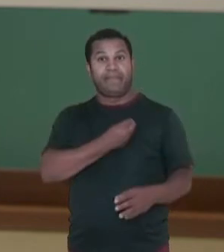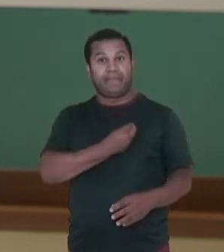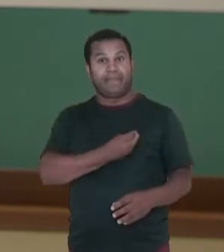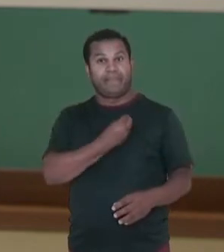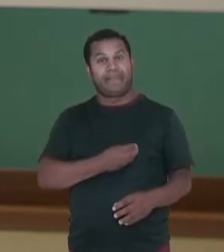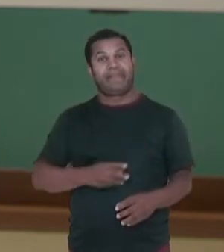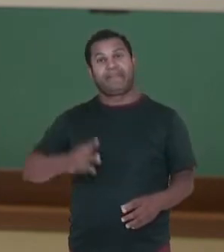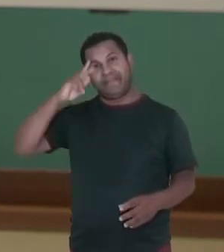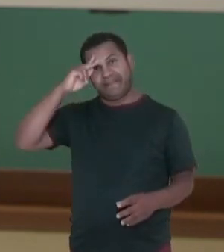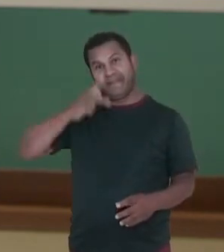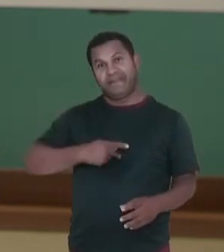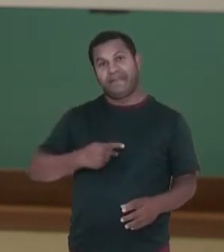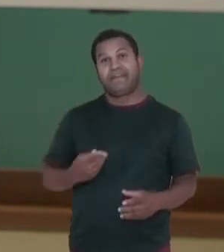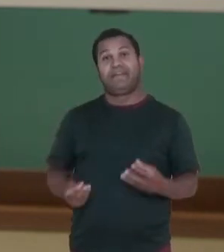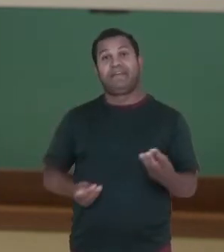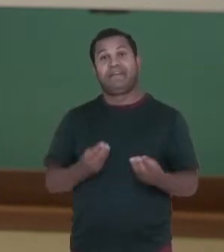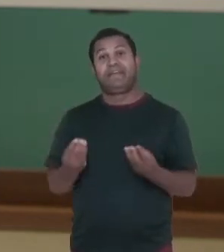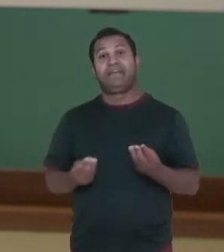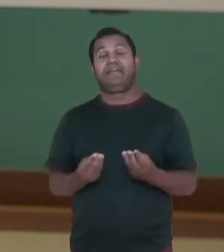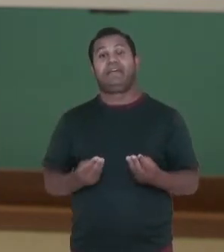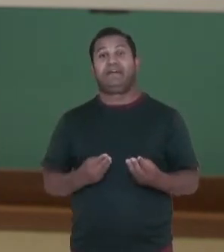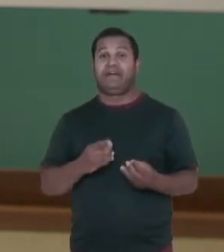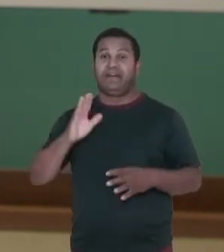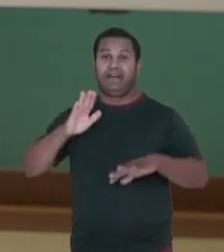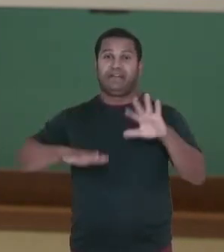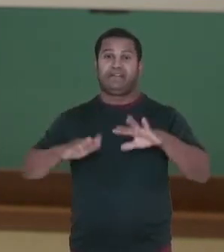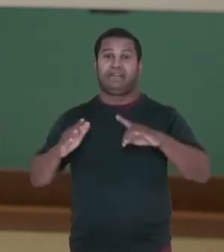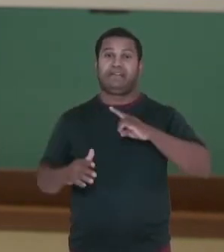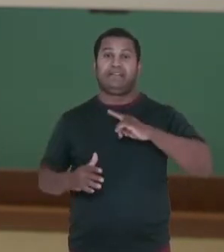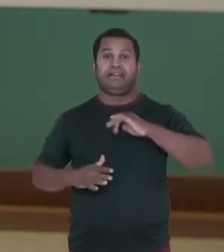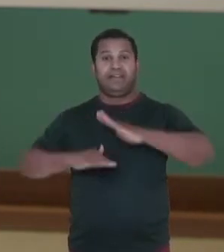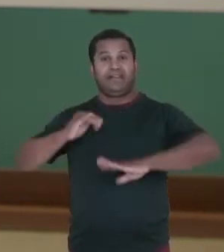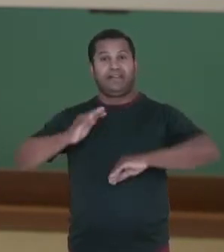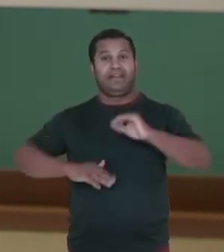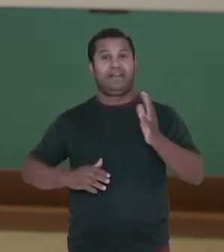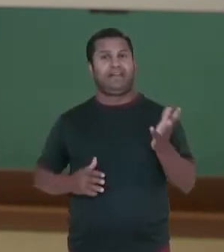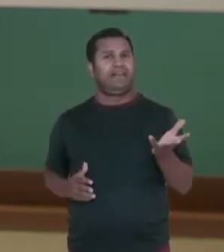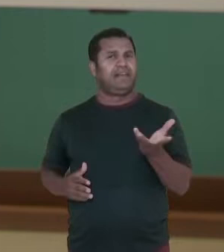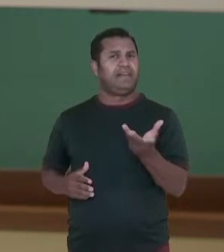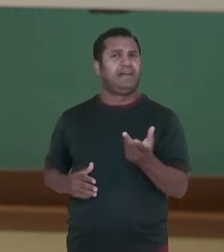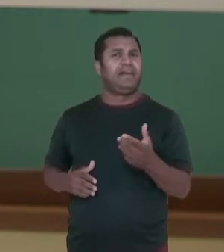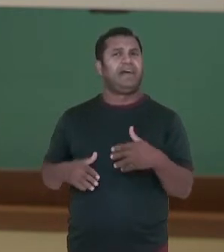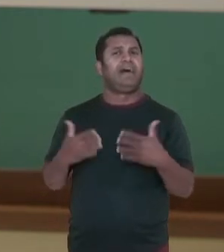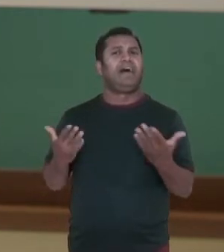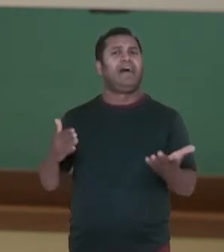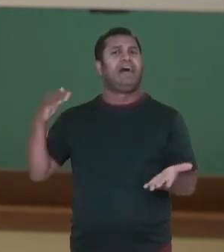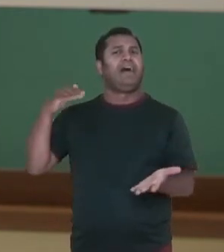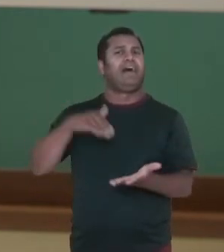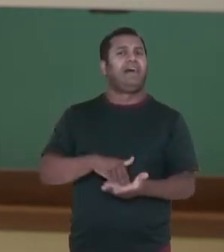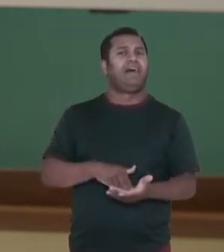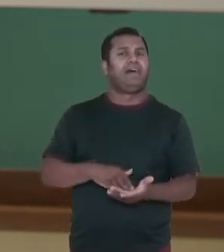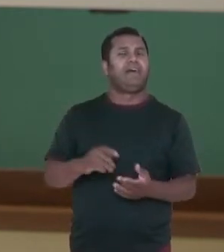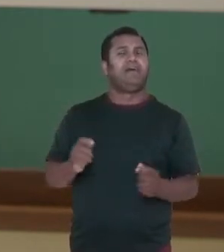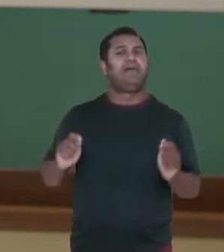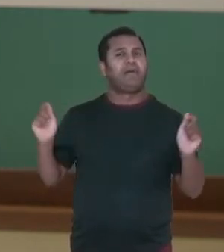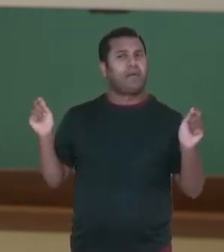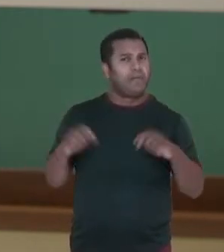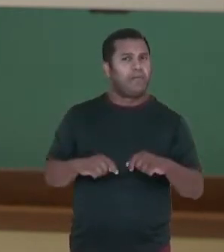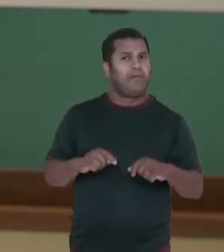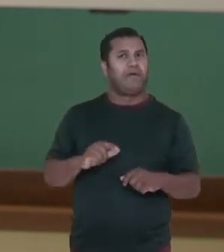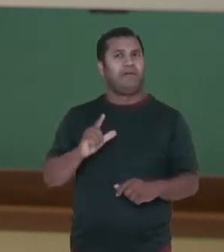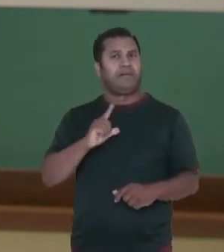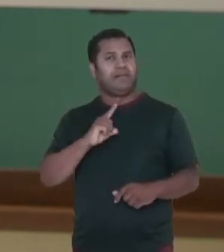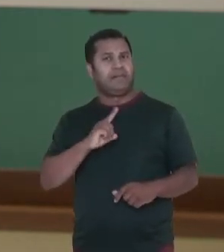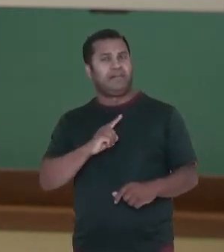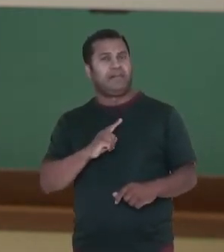possibilidade, né, de produzir indivíduos geneticamente modificados. Mas até que ponto que ele pode agir, né? Sem